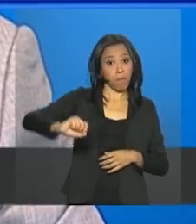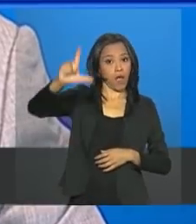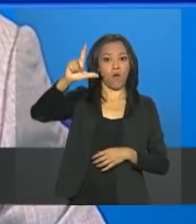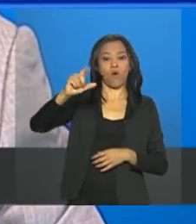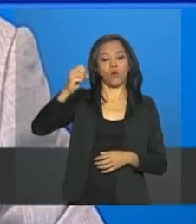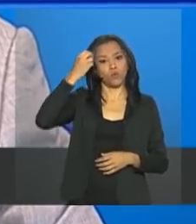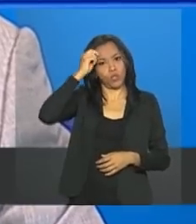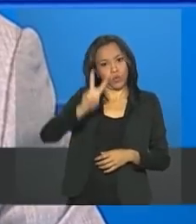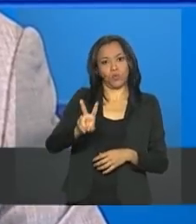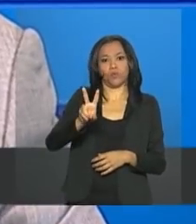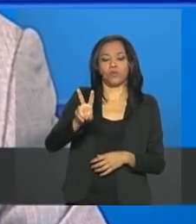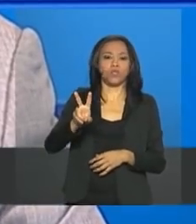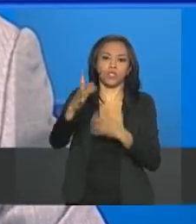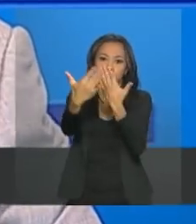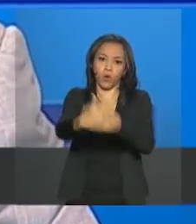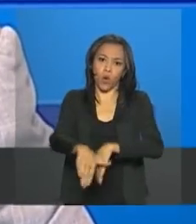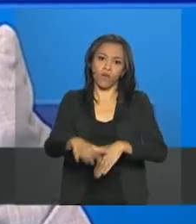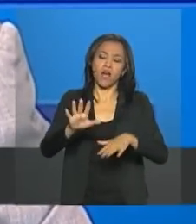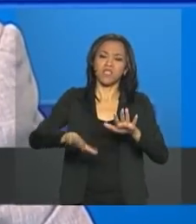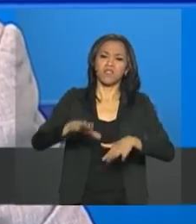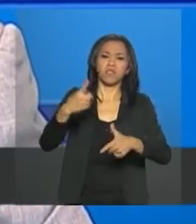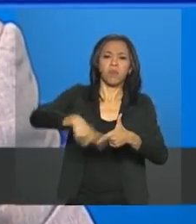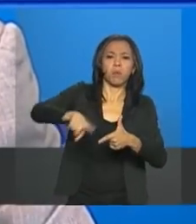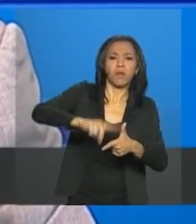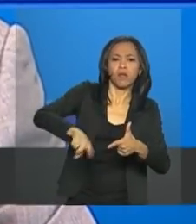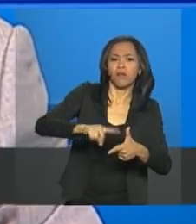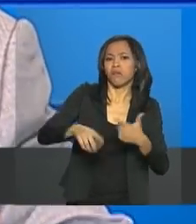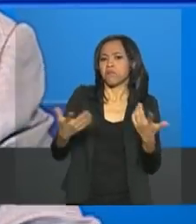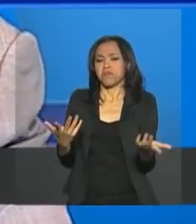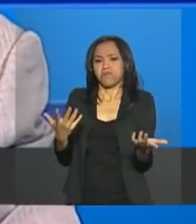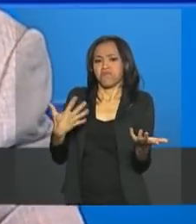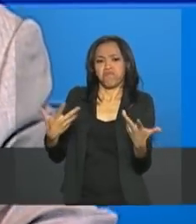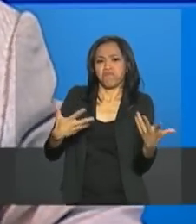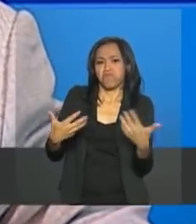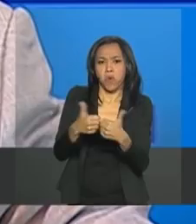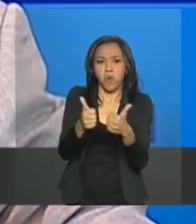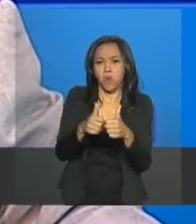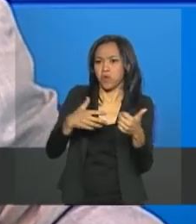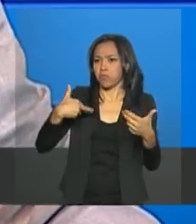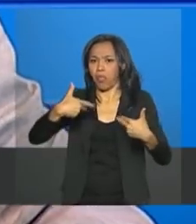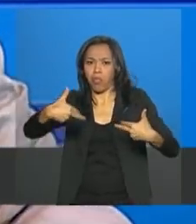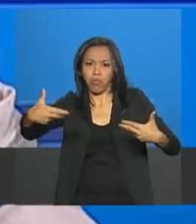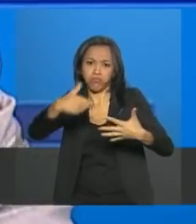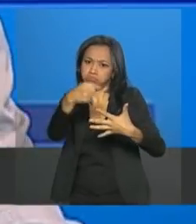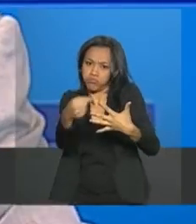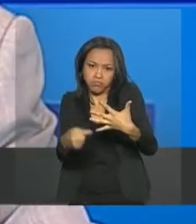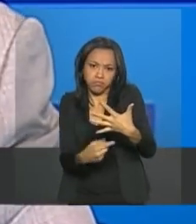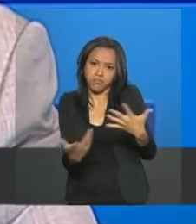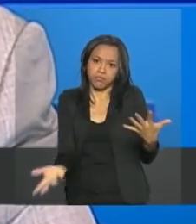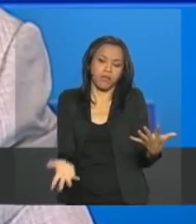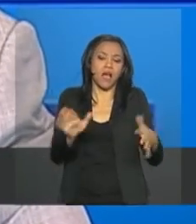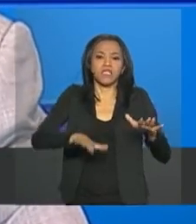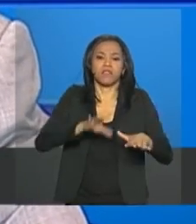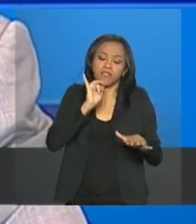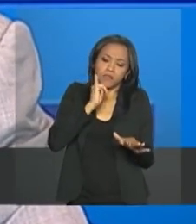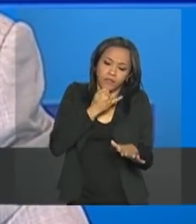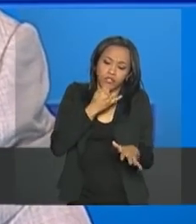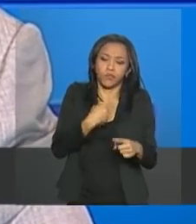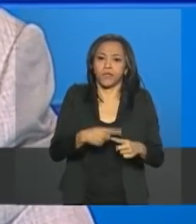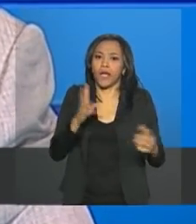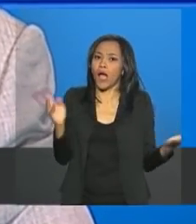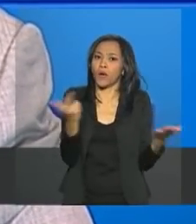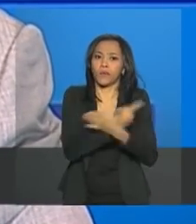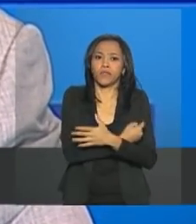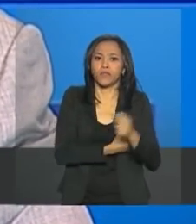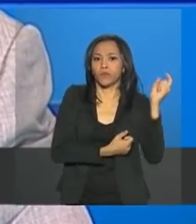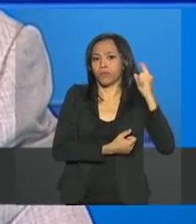você tem alunos que têm algum problema de logística alguns que acabam desanimando eventualmente algum acontecido